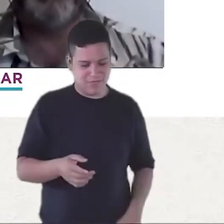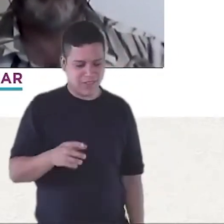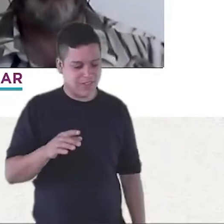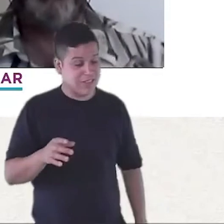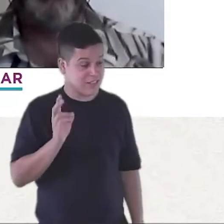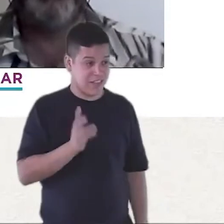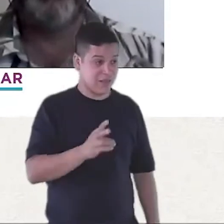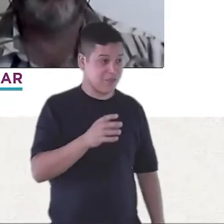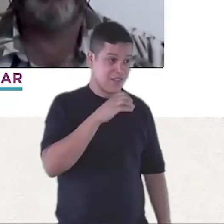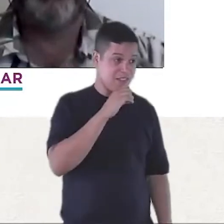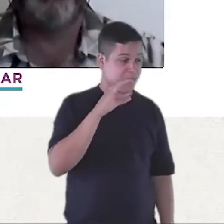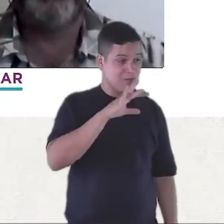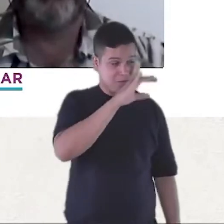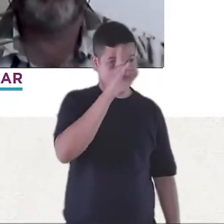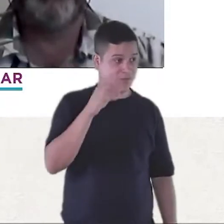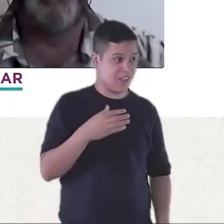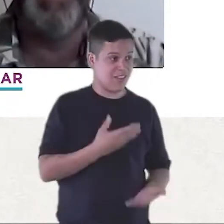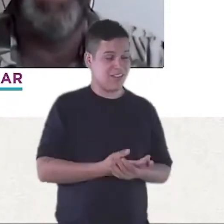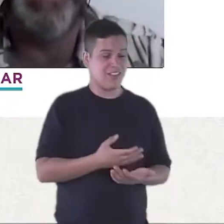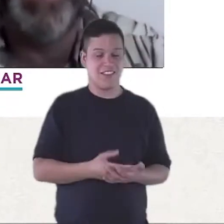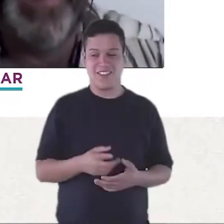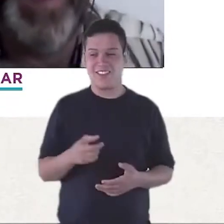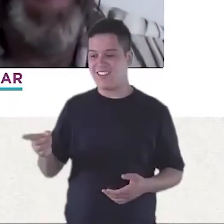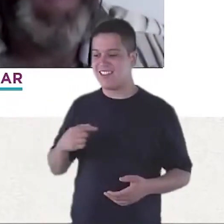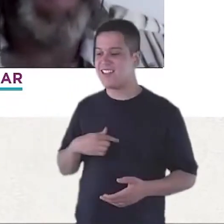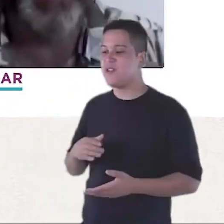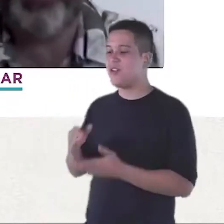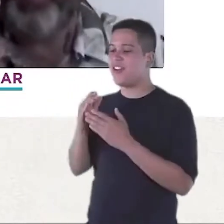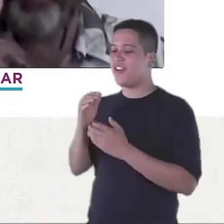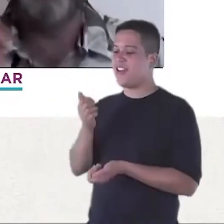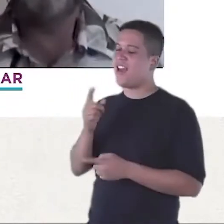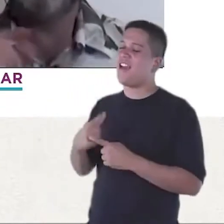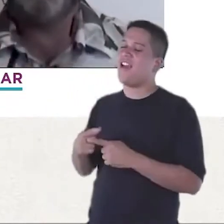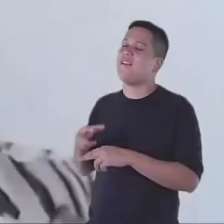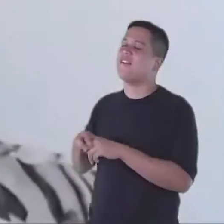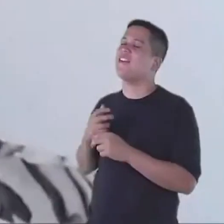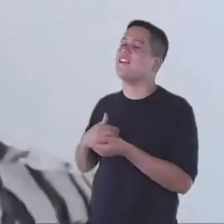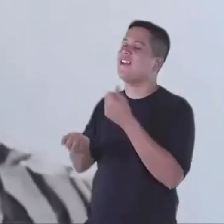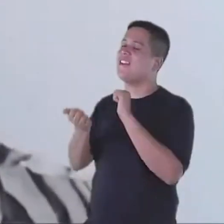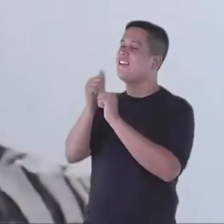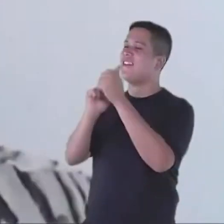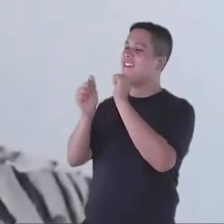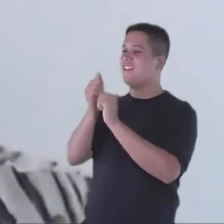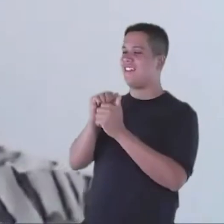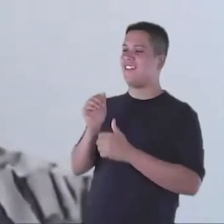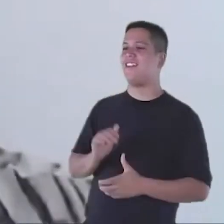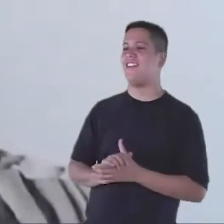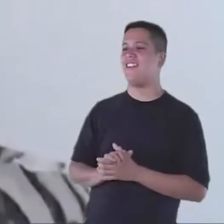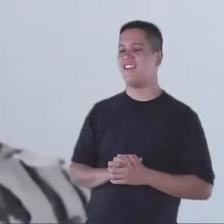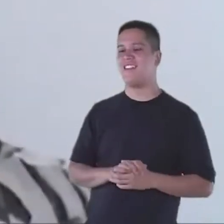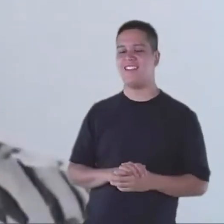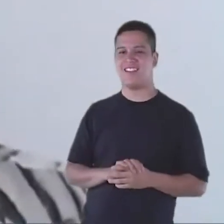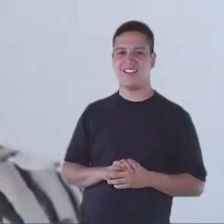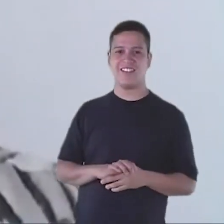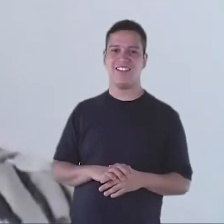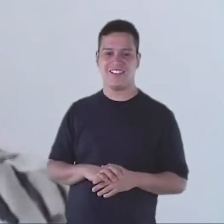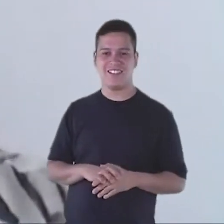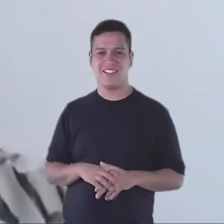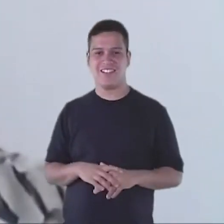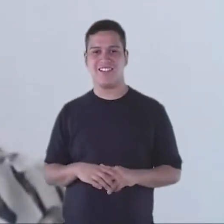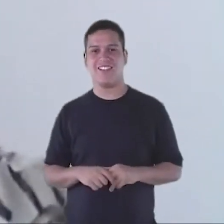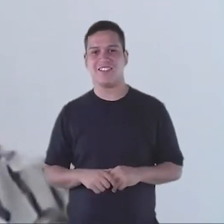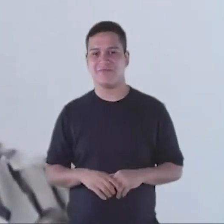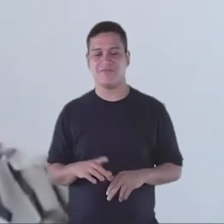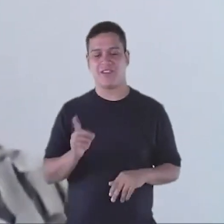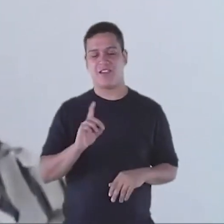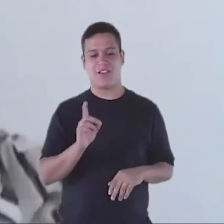de semana. Força da cachaça. A cachaça não, eu não caio mais nessa. Vocês não vão mais